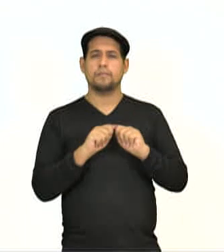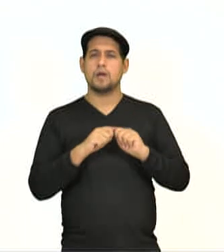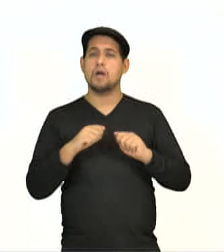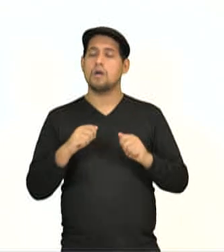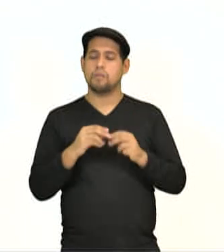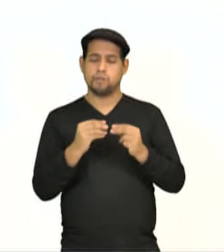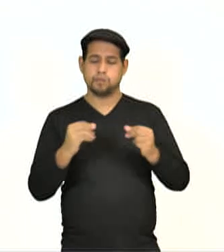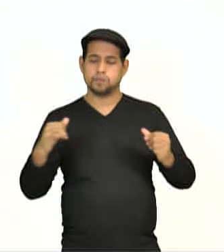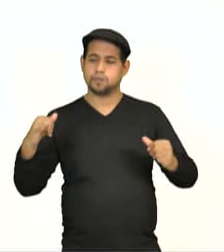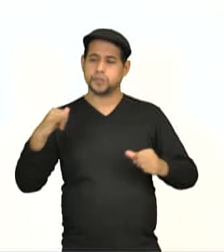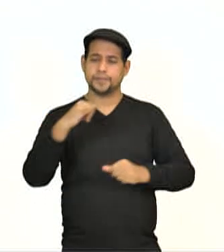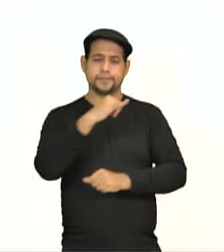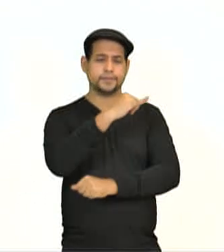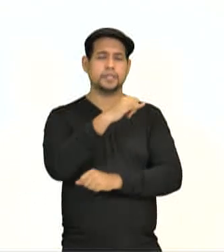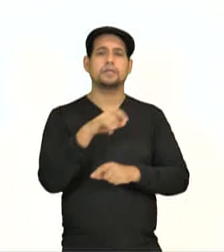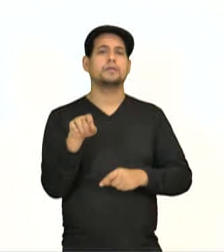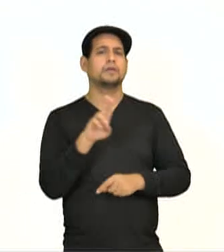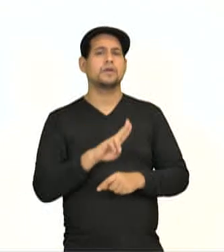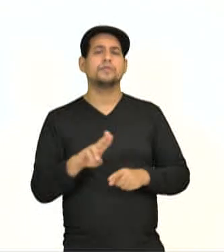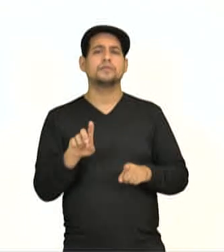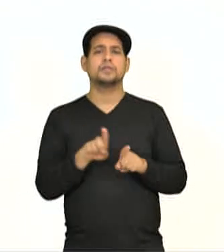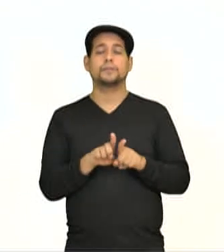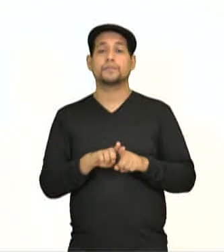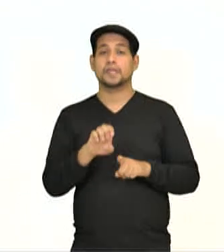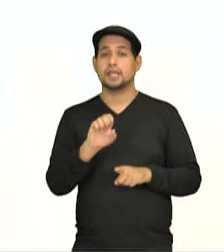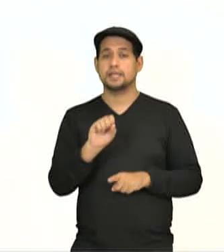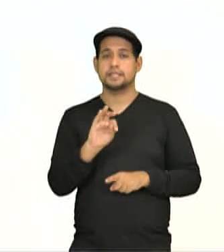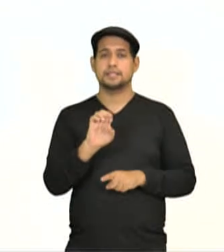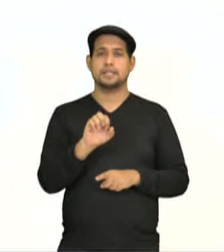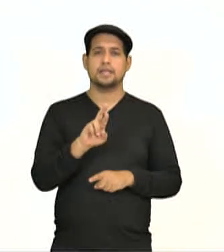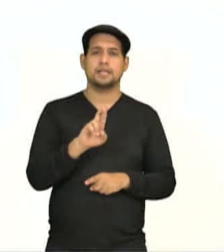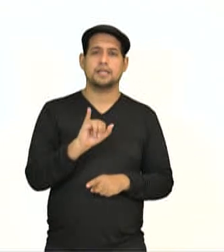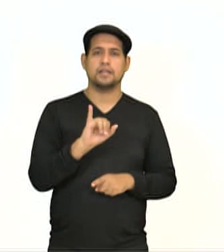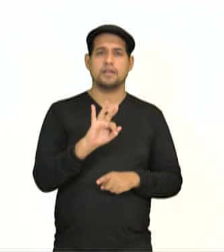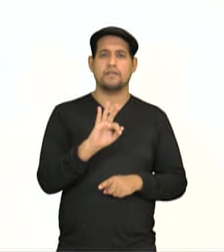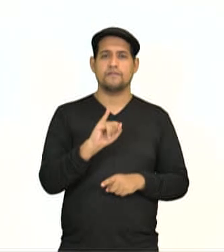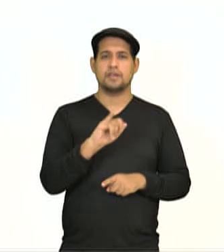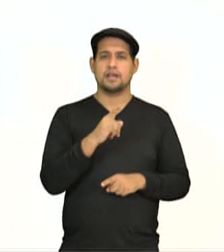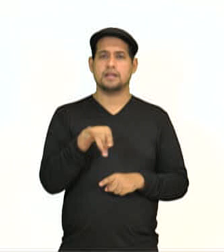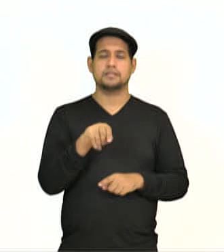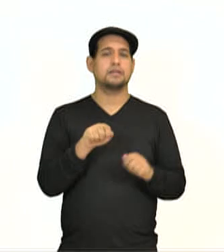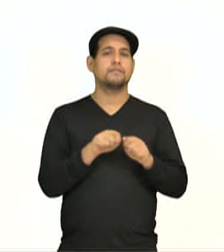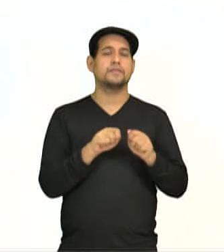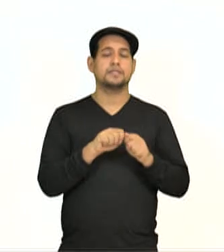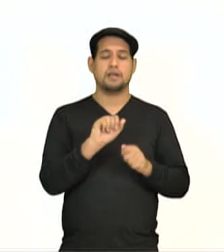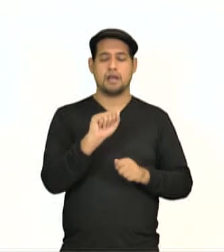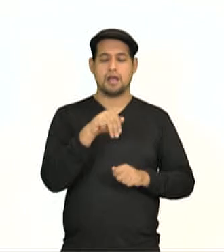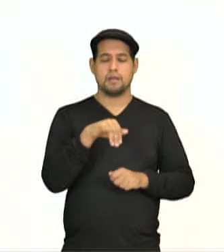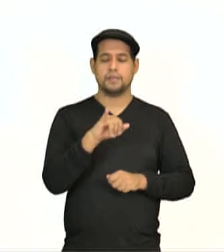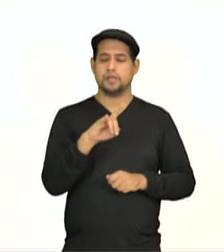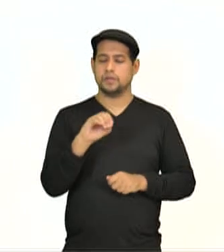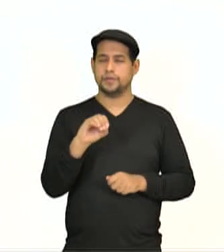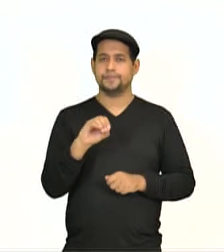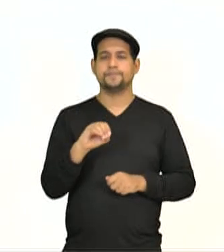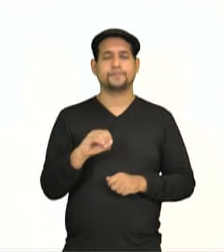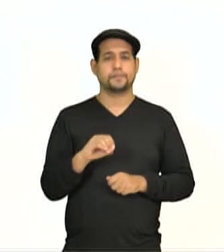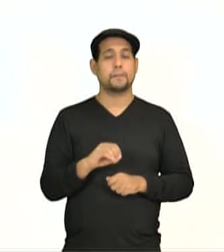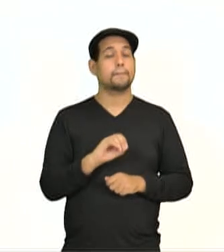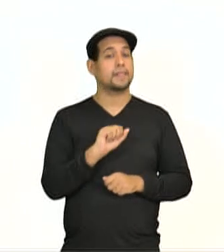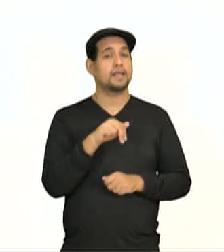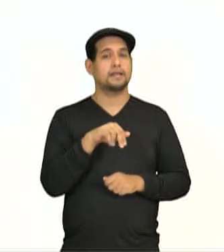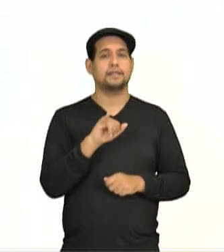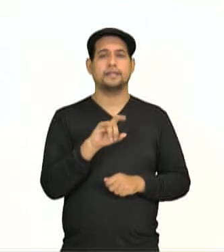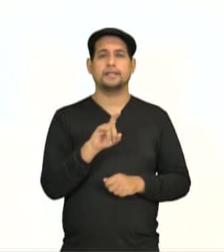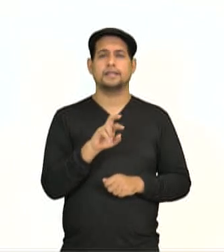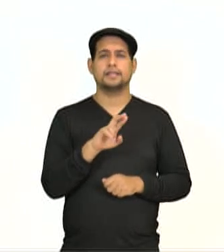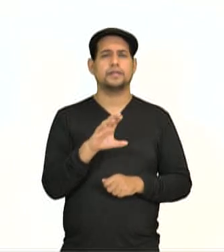aeronaves. É utilizado na esterificação do amido. Muito bem, anidrido